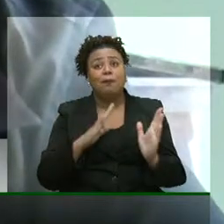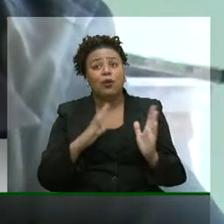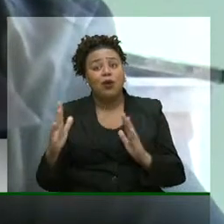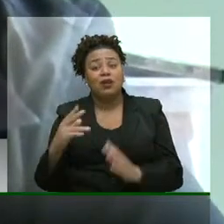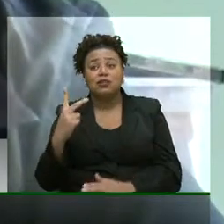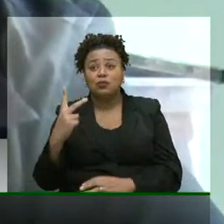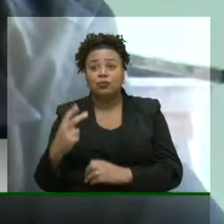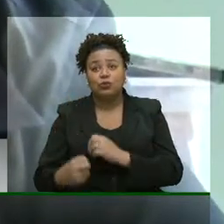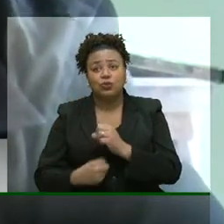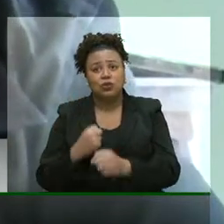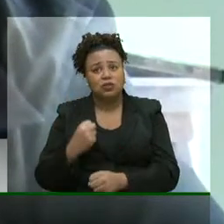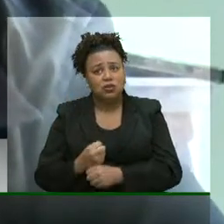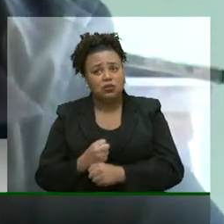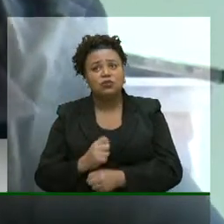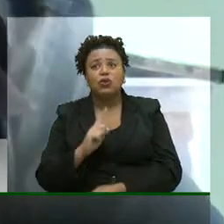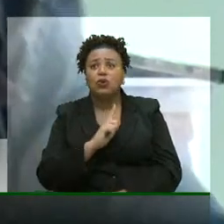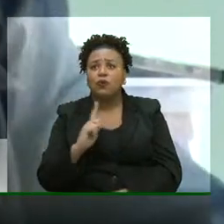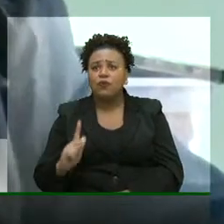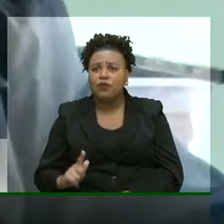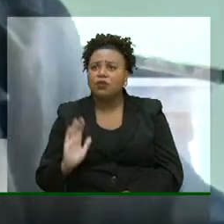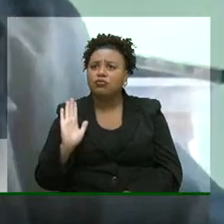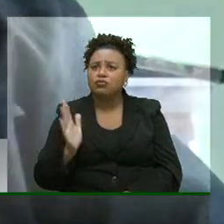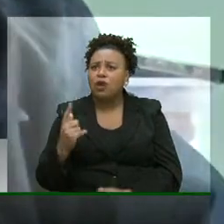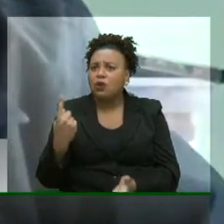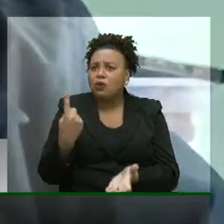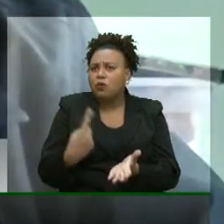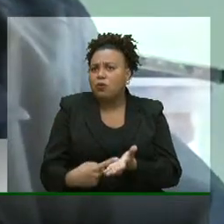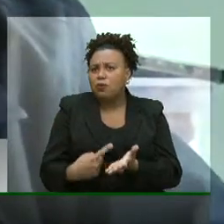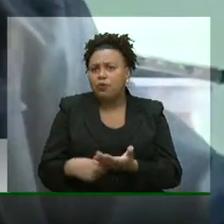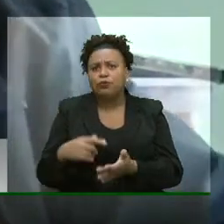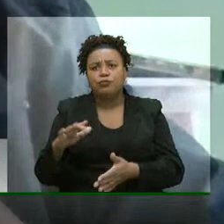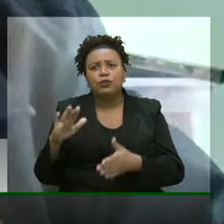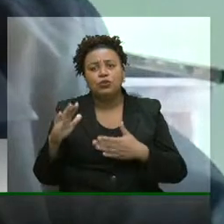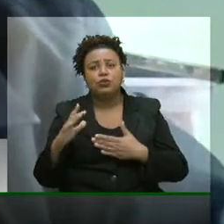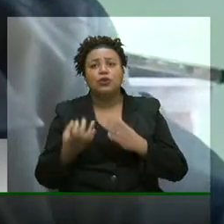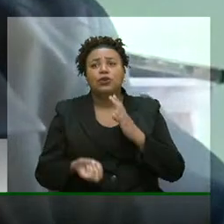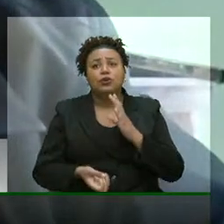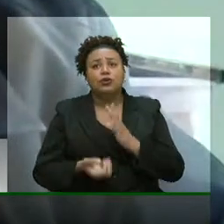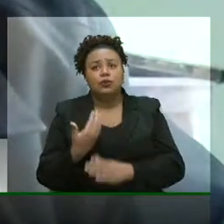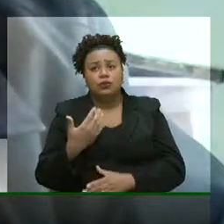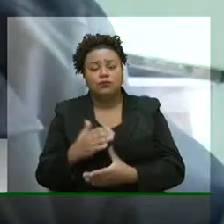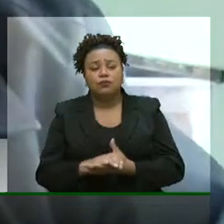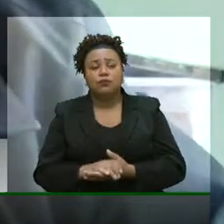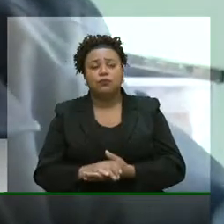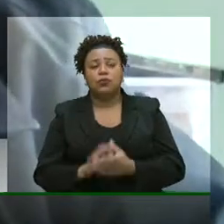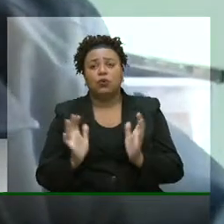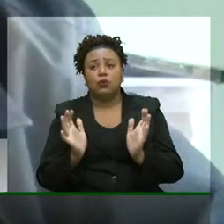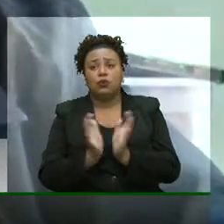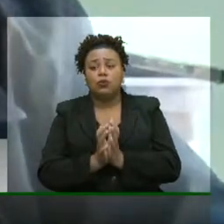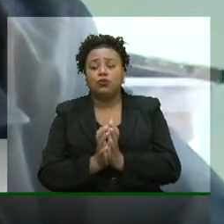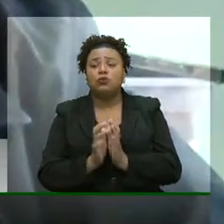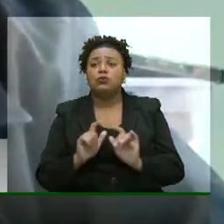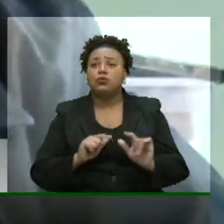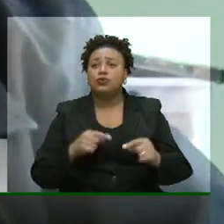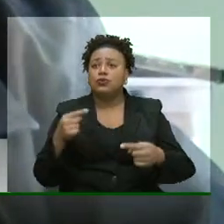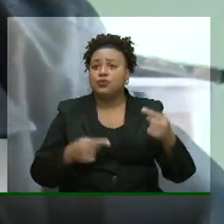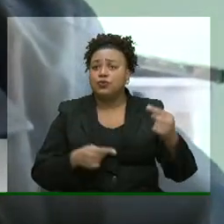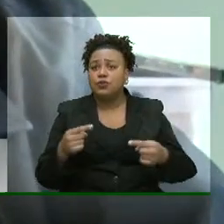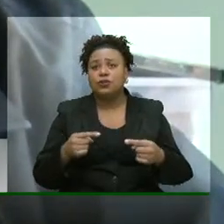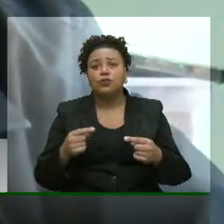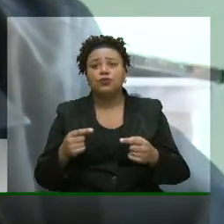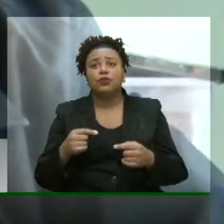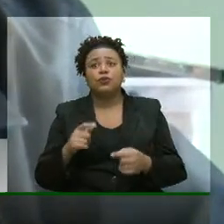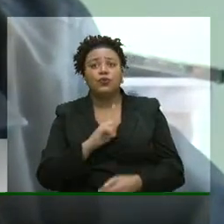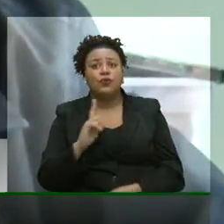por 2 anos, e o governo havia se comprometido em constituir um grupo de discussão do